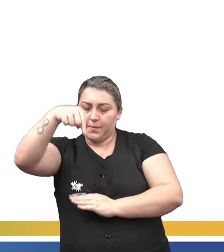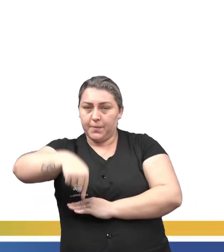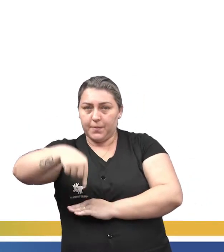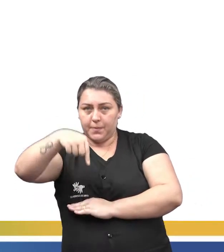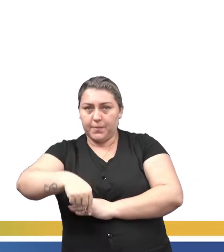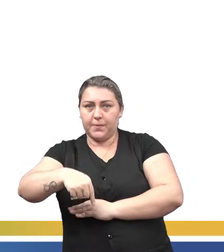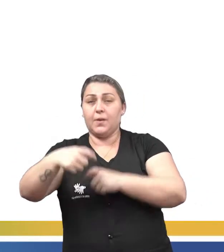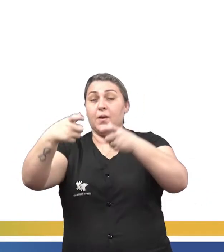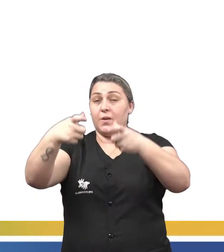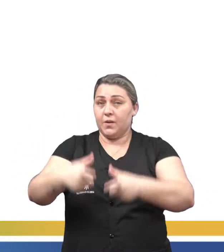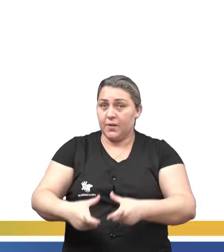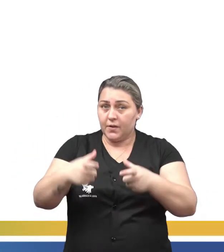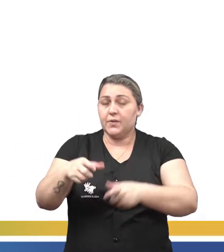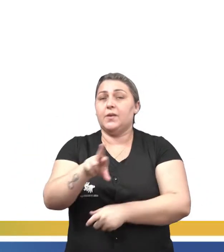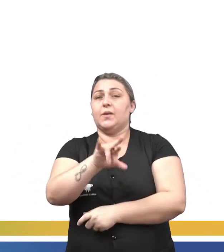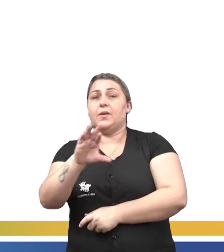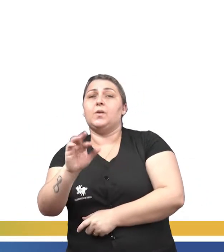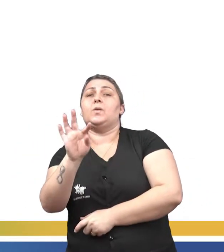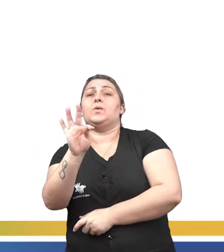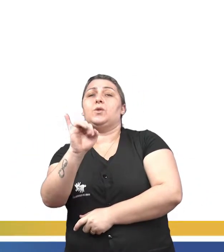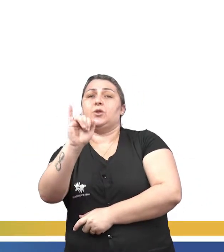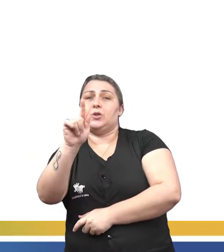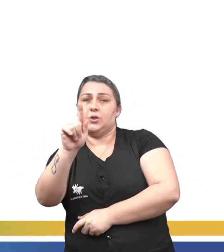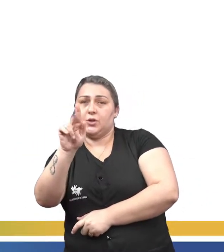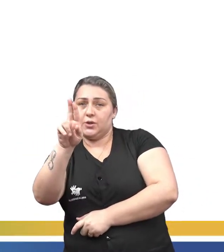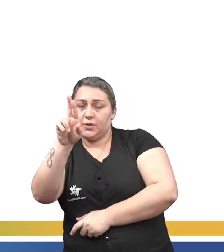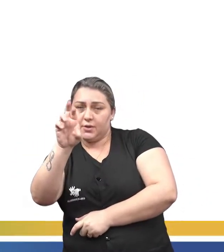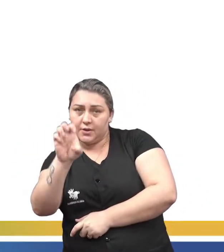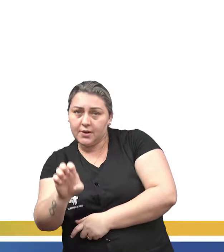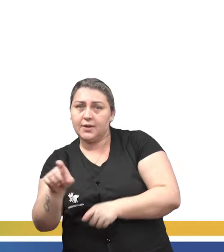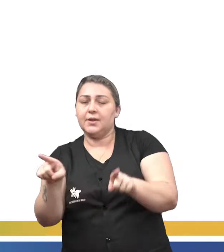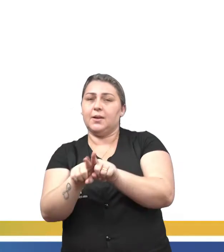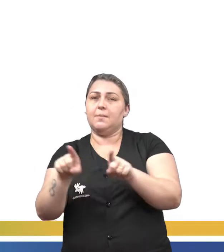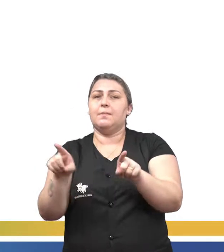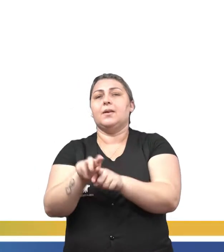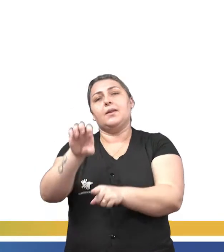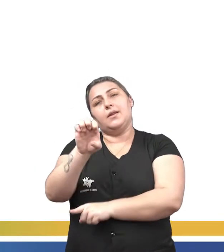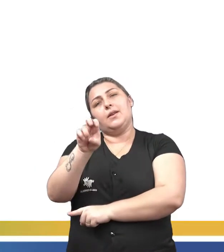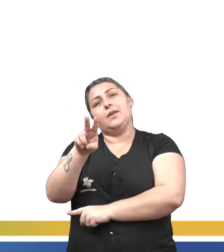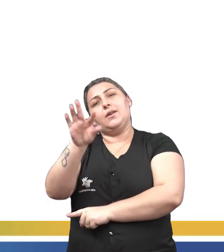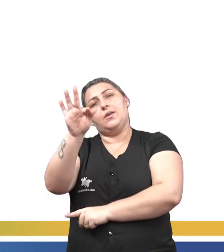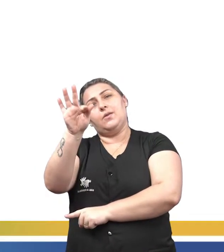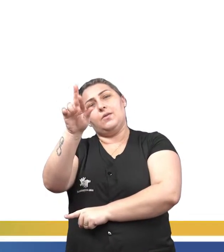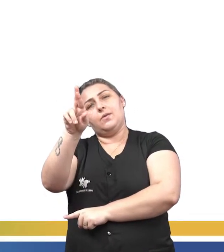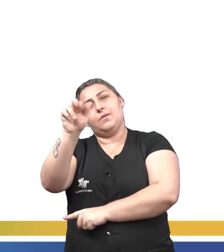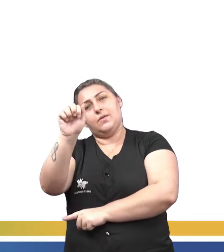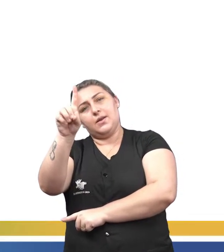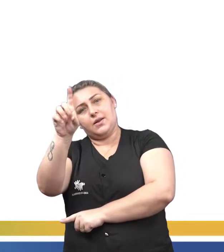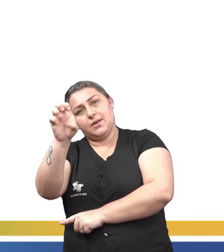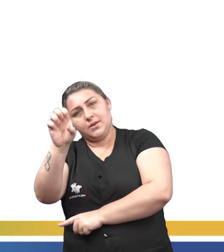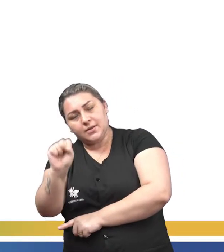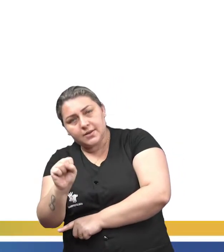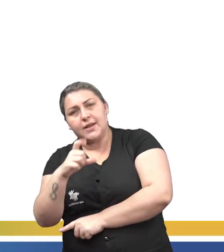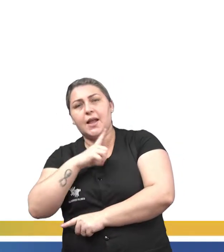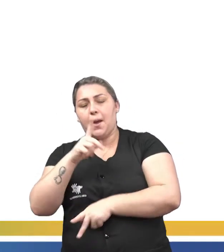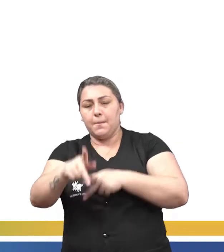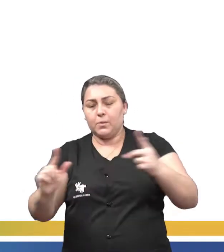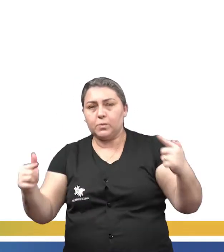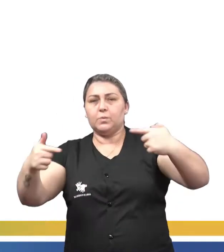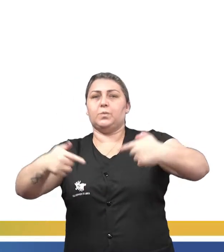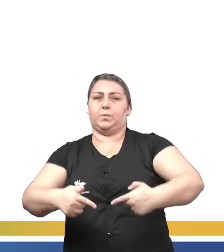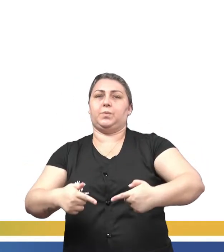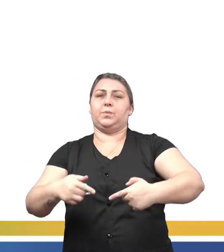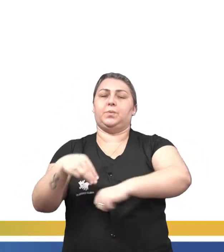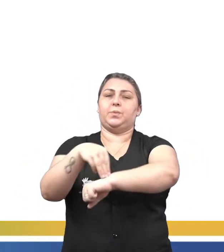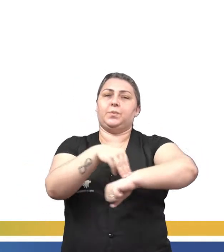localização entre os rios Tigre e Eufrates. Ali viveram diferentes povos que se confrontaram em vários